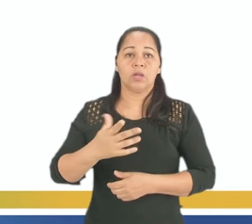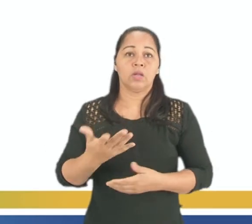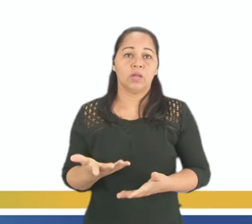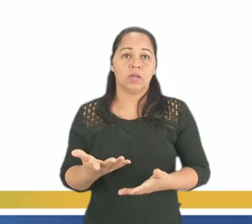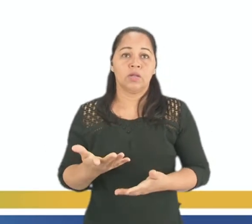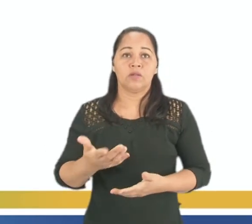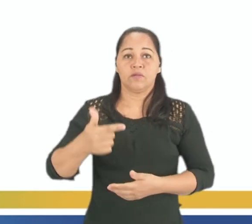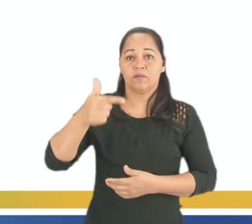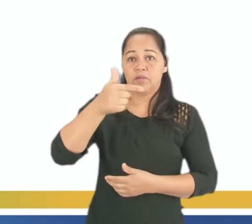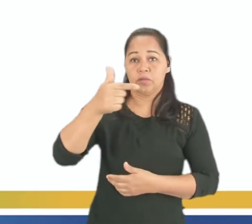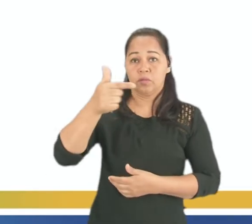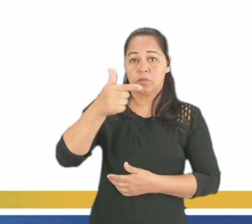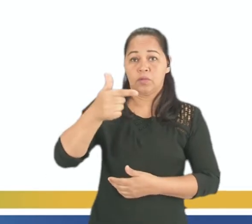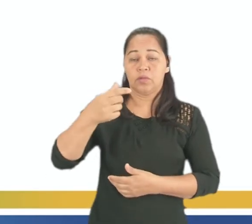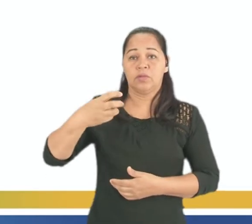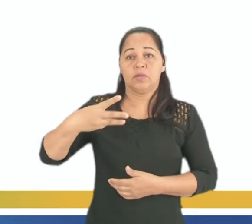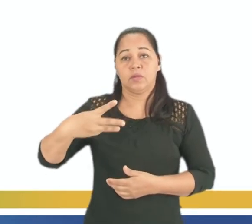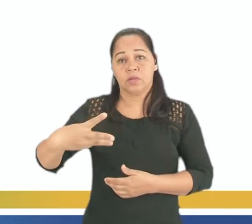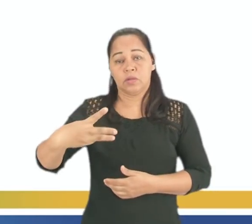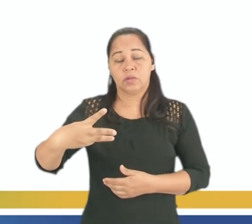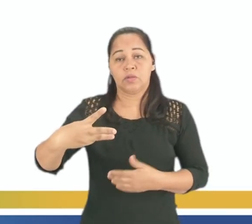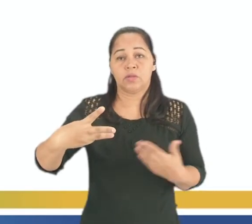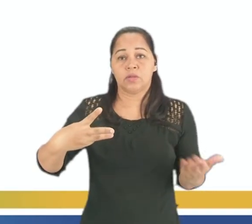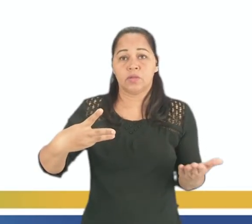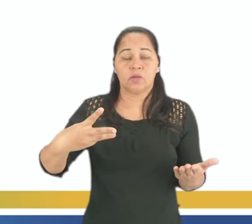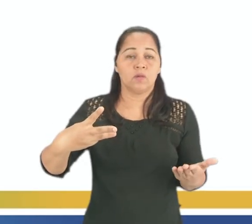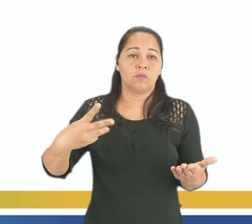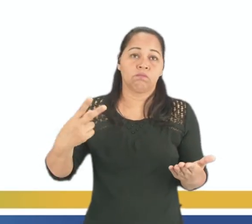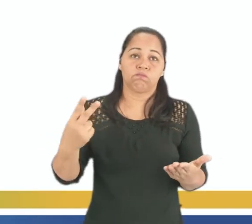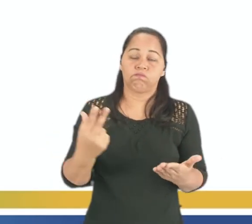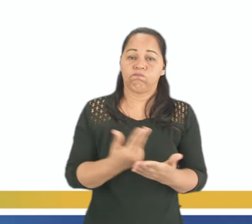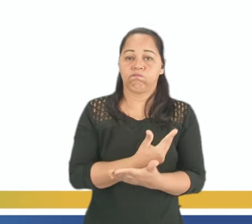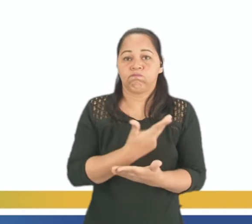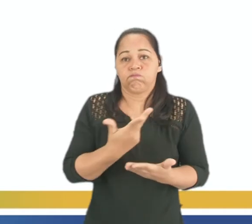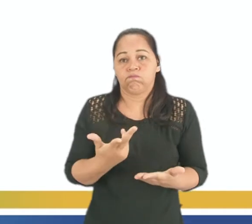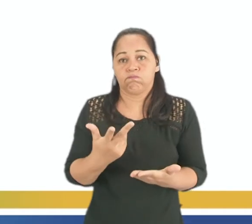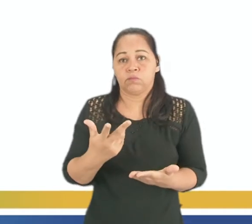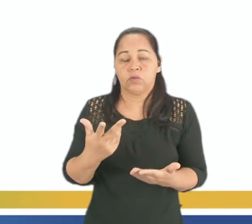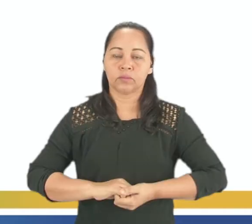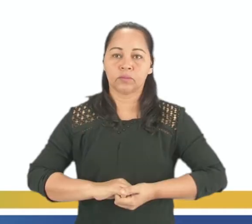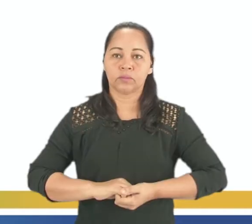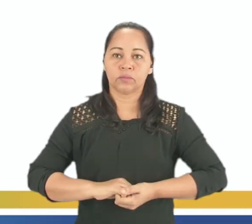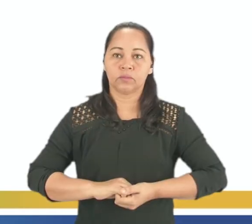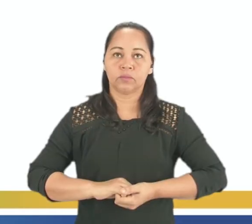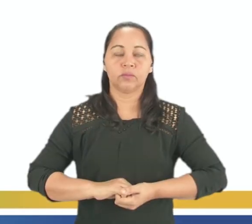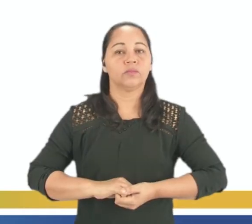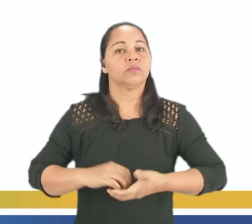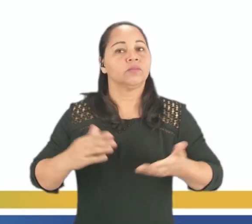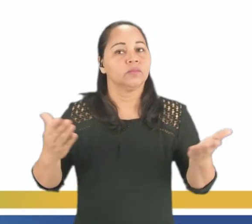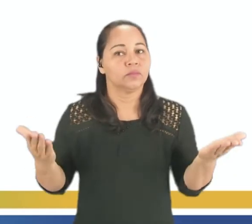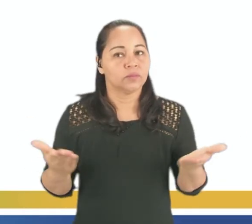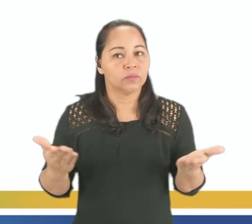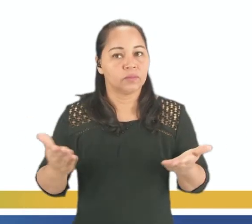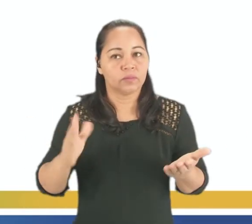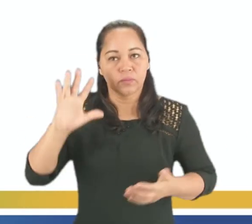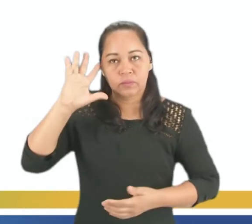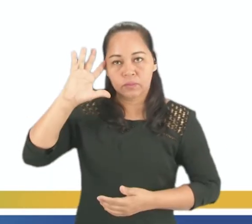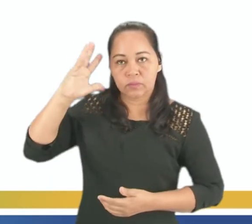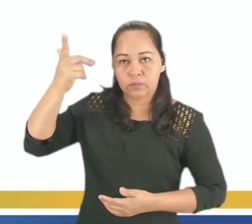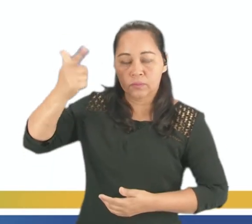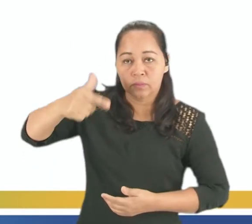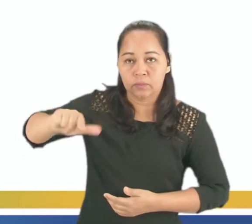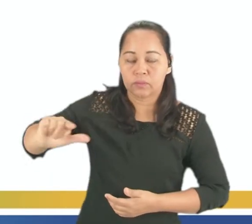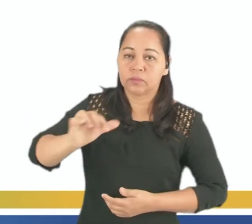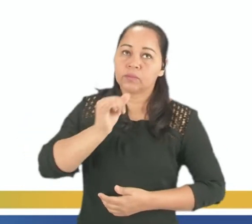e 3. Portanto, esse par ordenado não é solução do nosso sistema. Faremos então um próximo exemplo